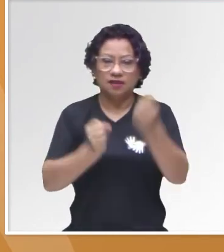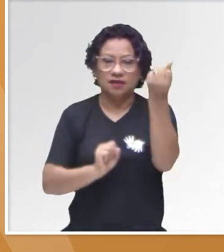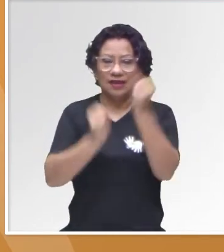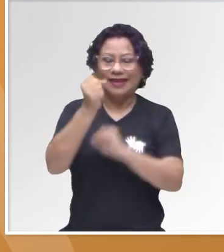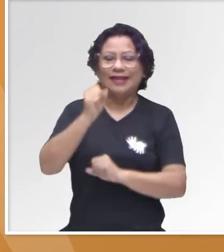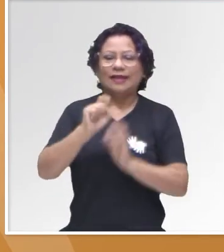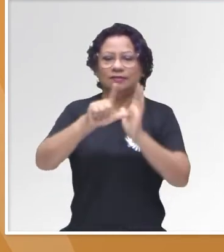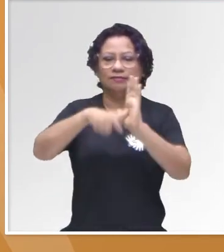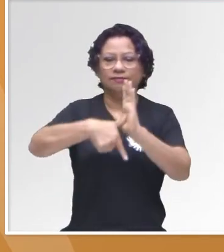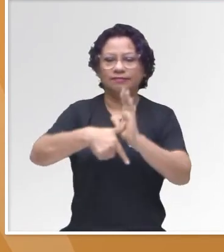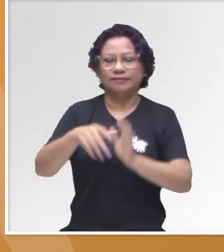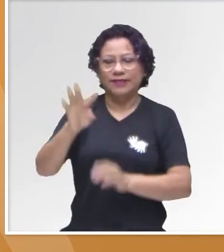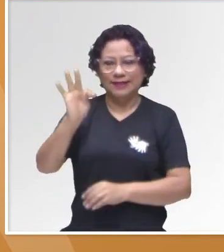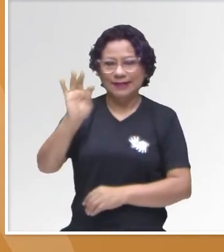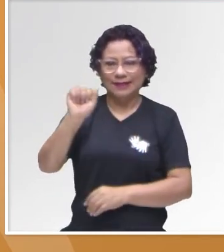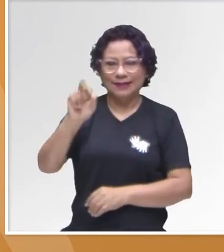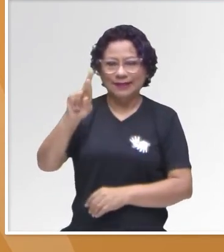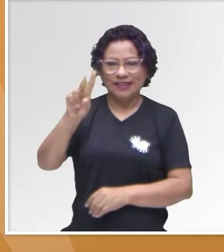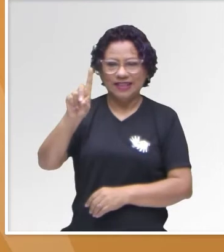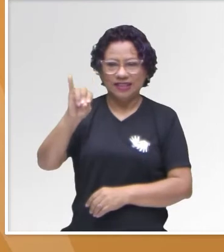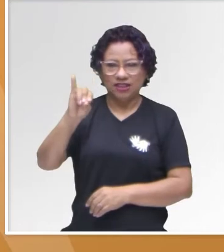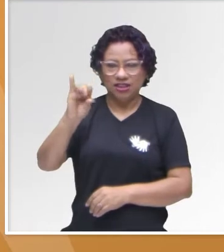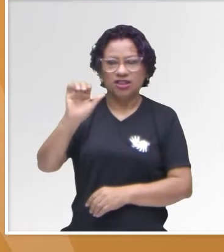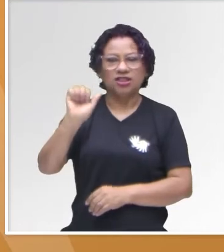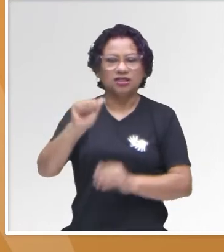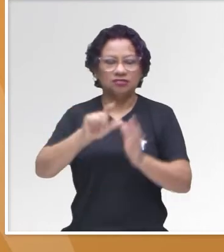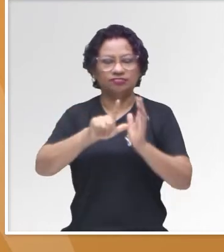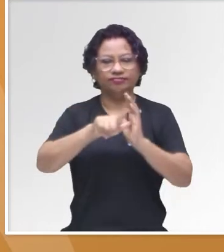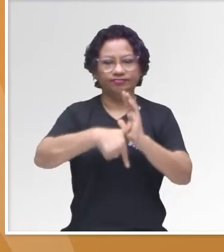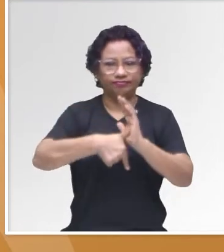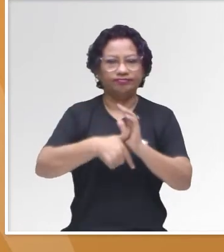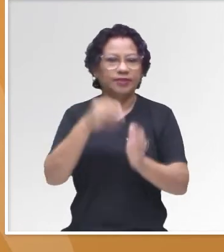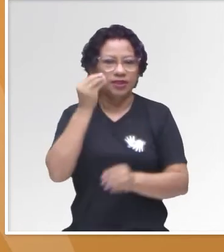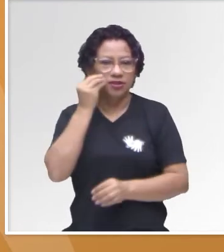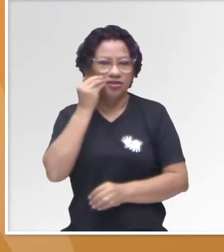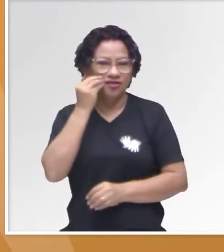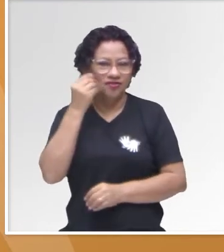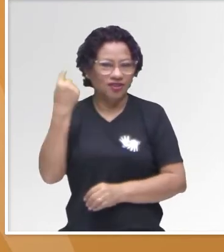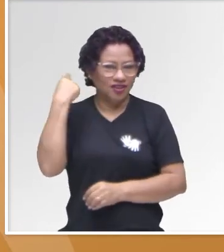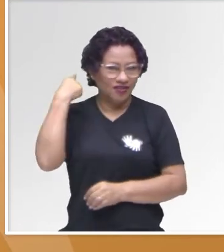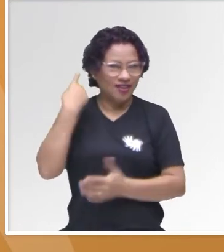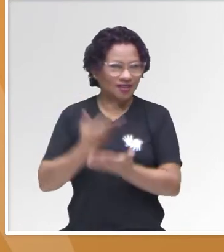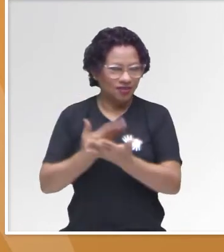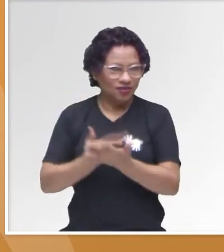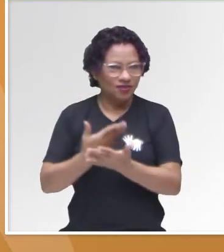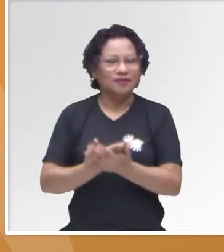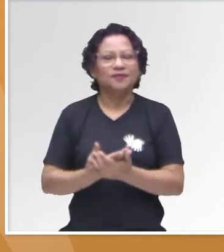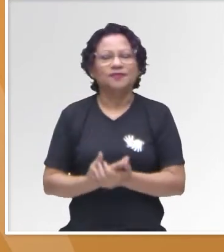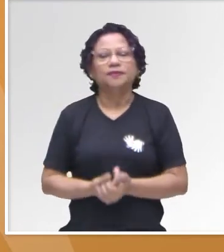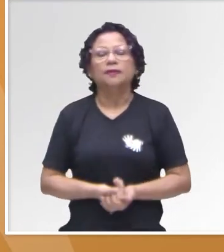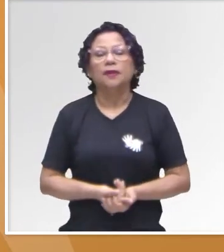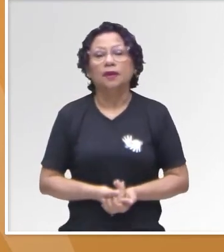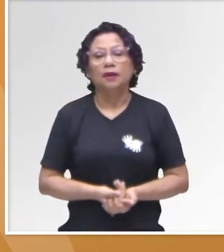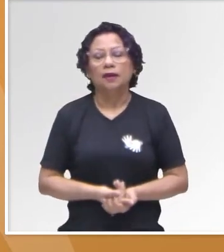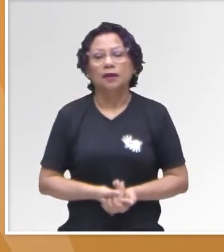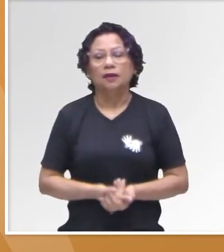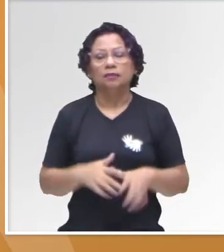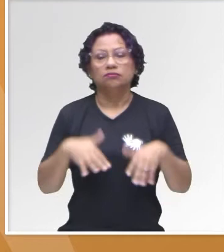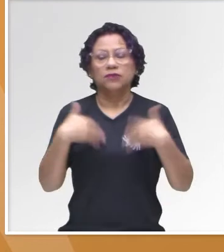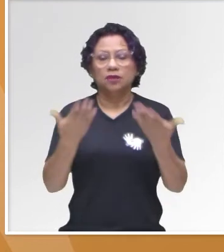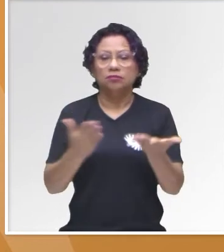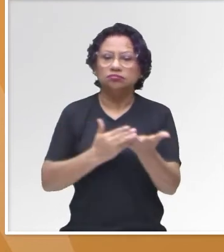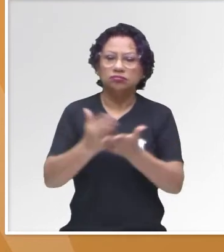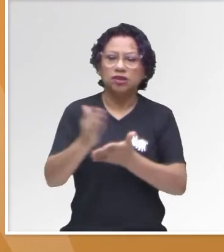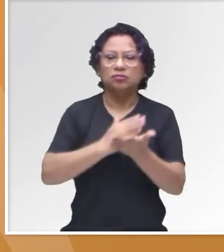é o exemplo do Brasil, né, que a gente viu aí na aula anterior. Aí a gente vai falar sobre algumas informações, aí a